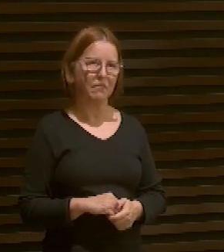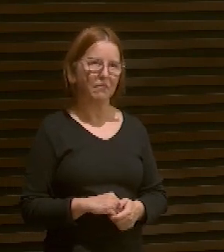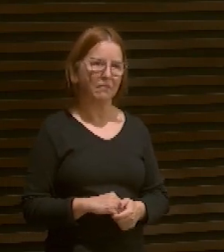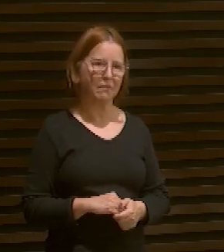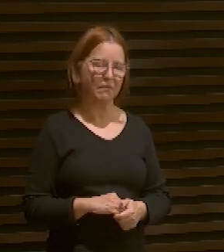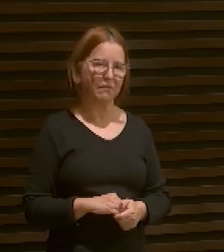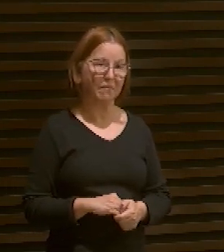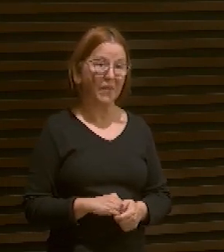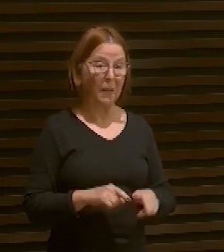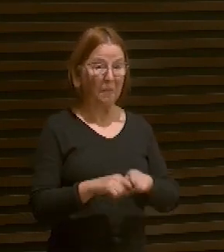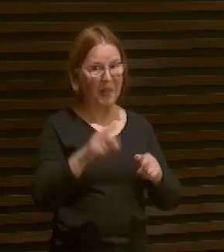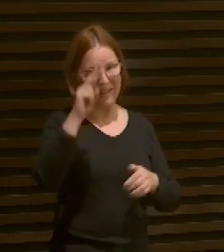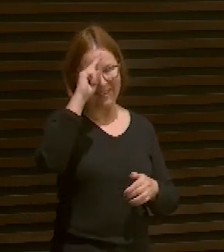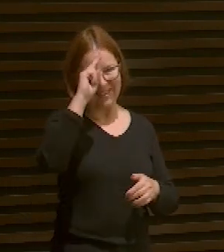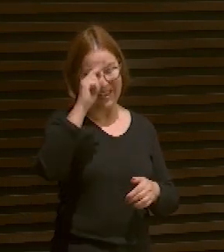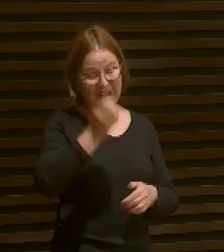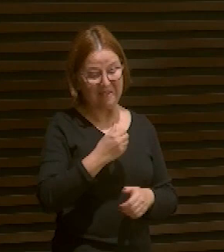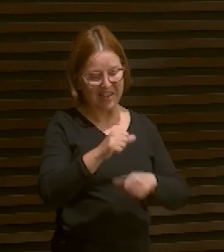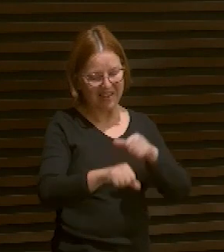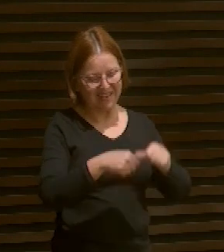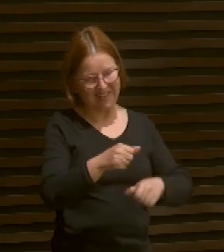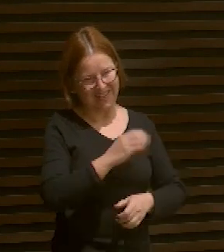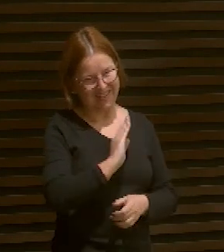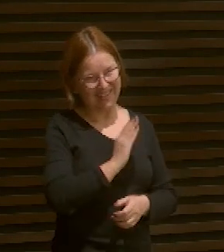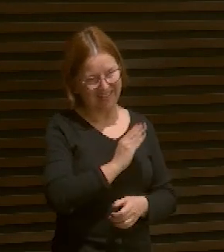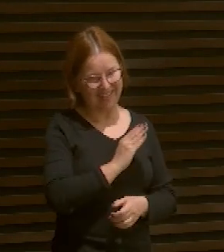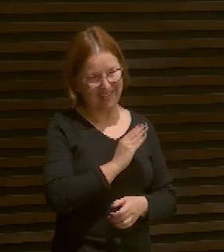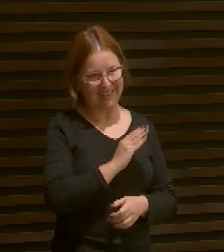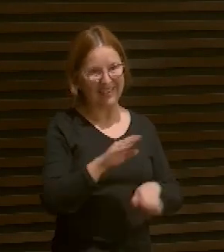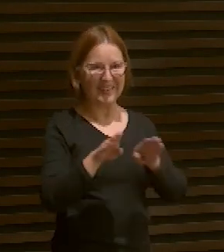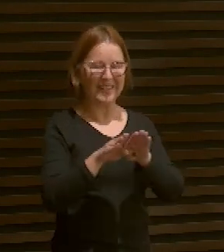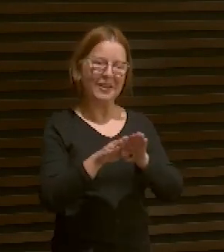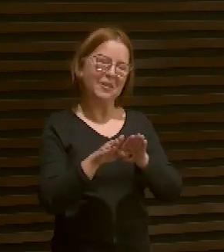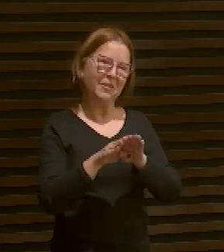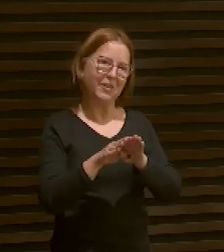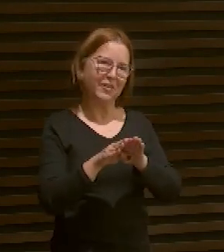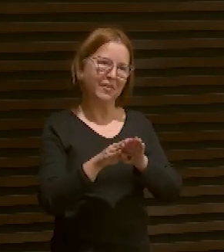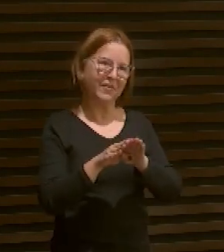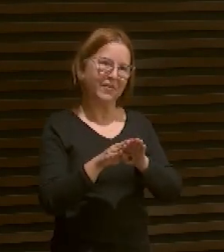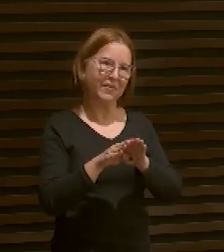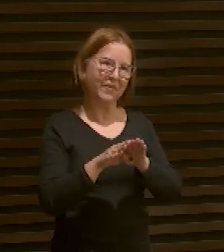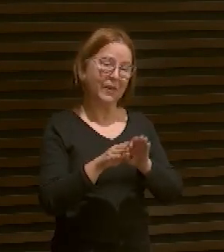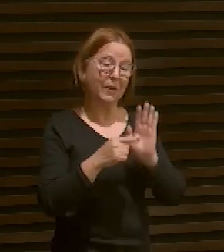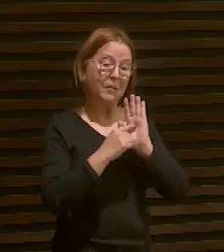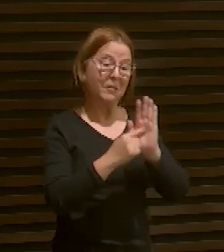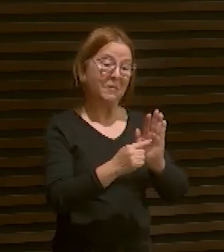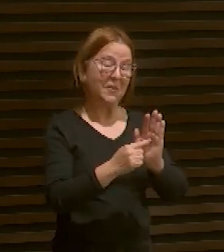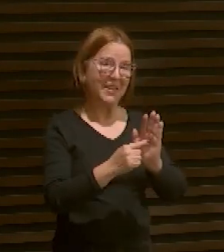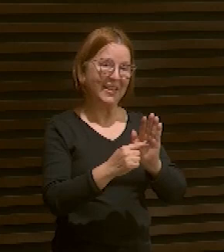Contudo, lembre-se que a vida transformada do coração regenerado também produz mudança de